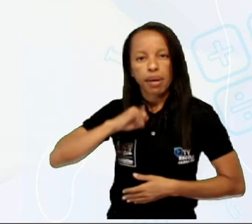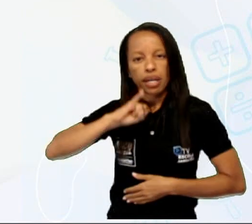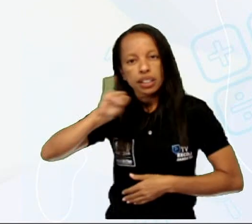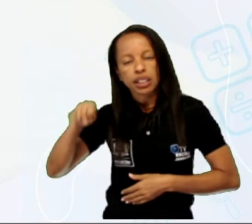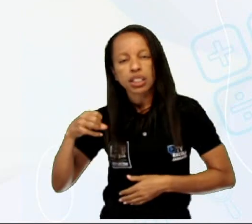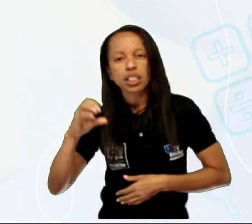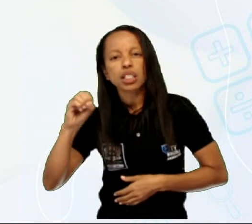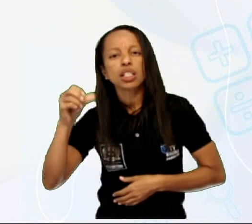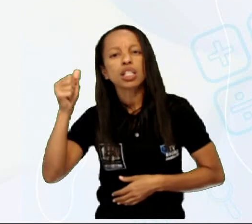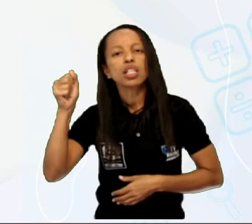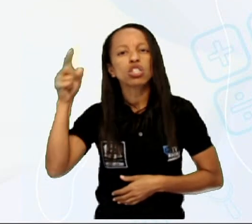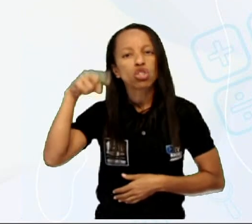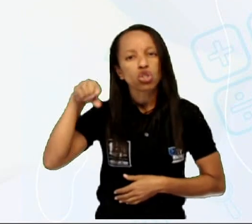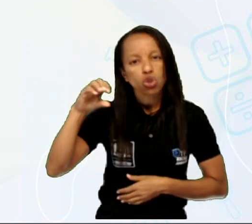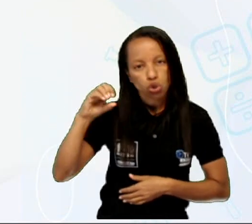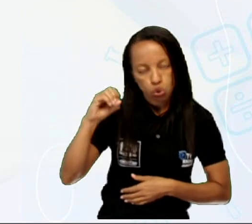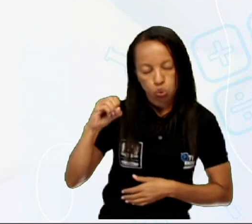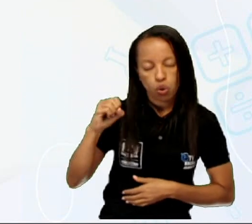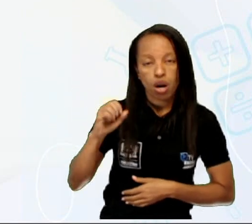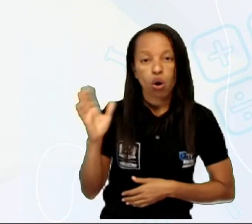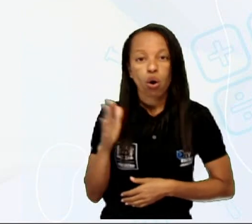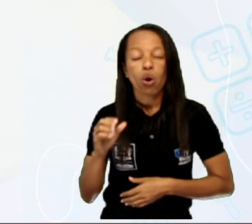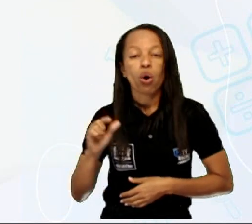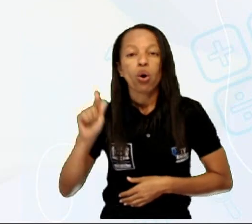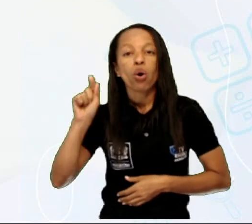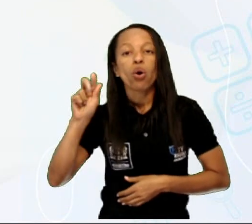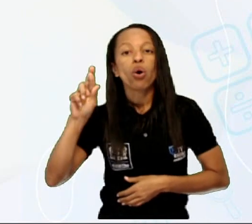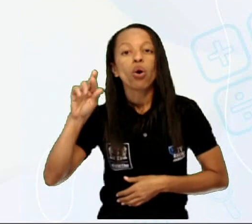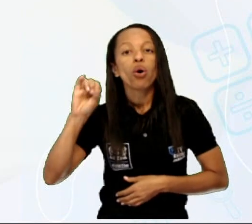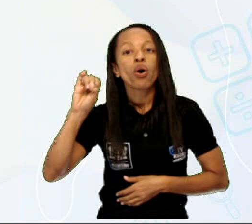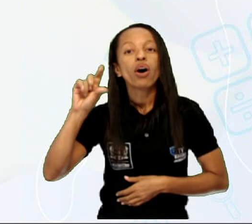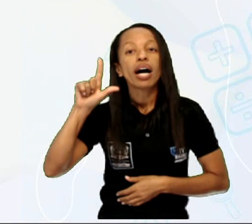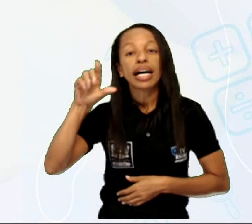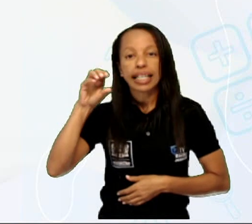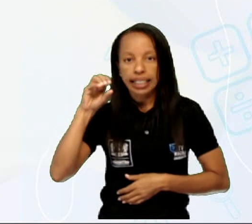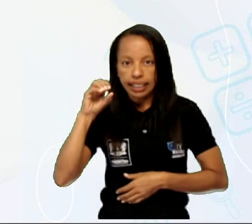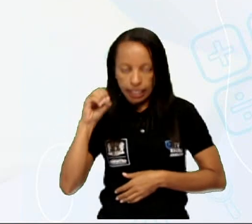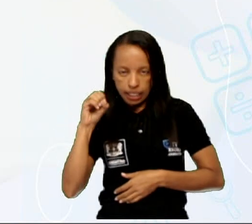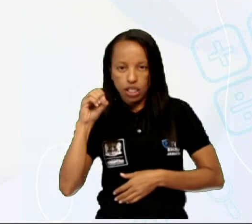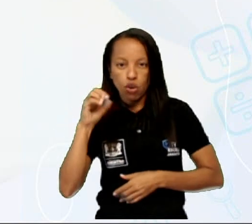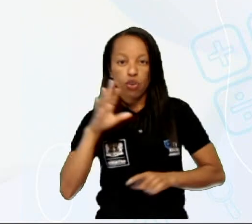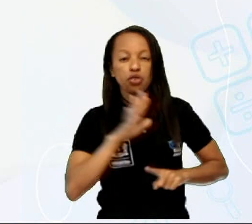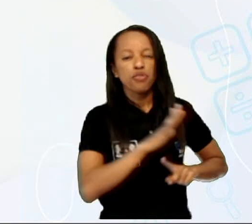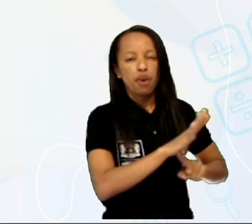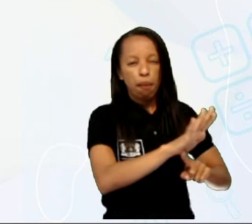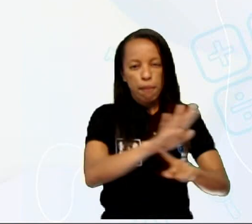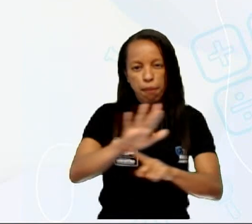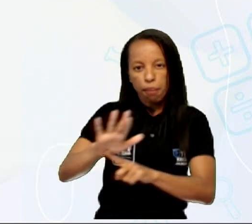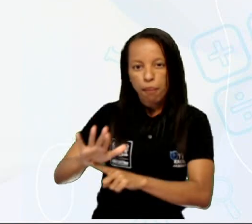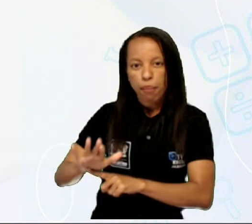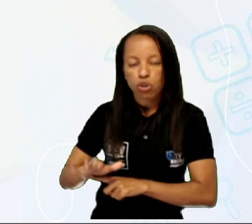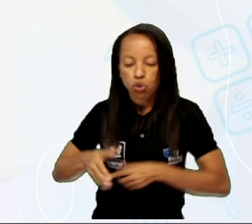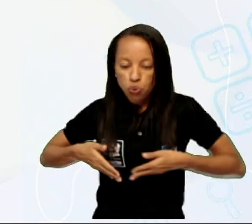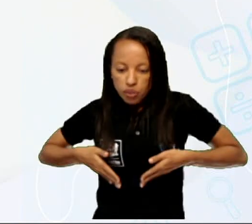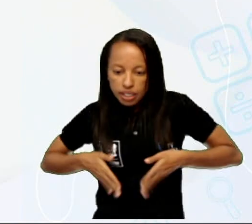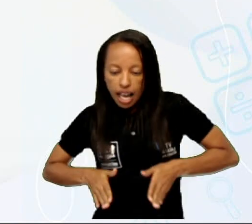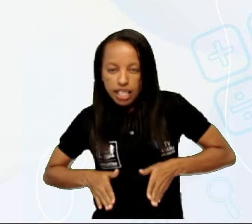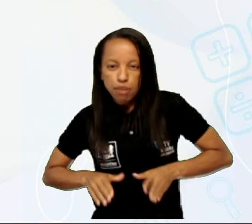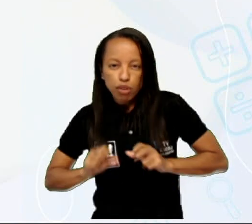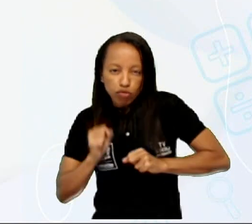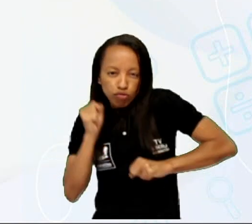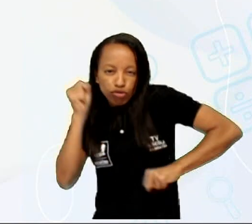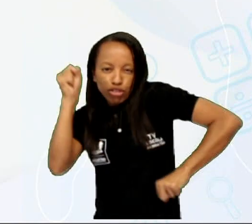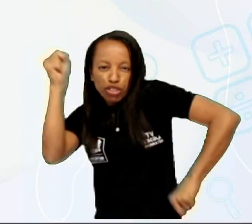de João Martins de Ataíde, em que ele vai relatar o nascimento do herói e uma de suas